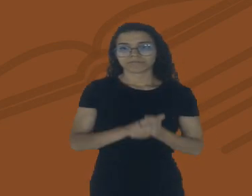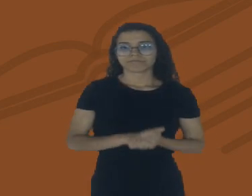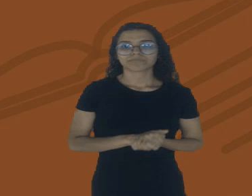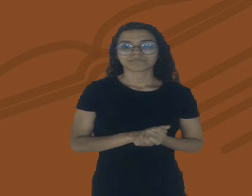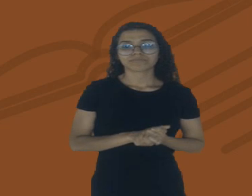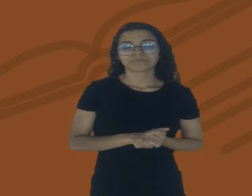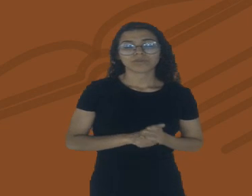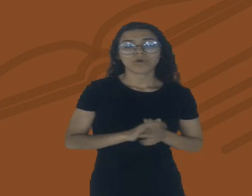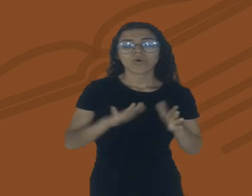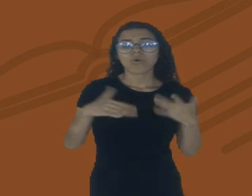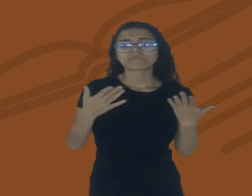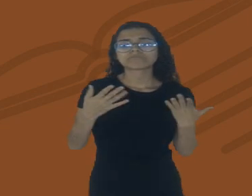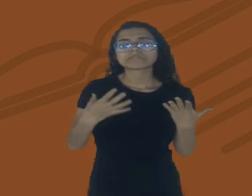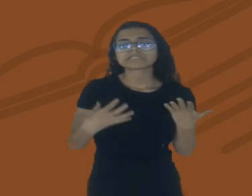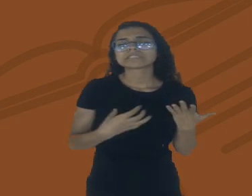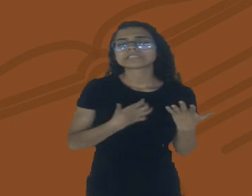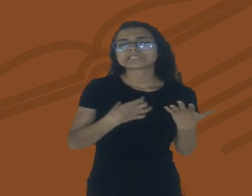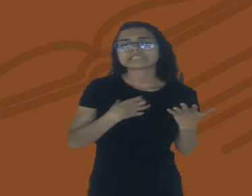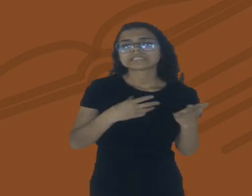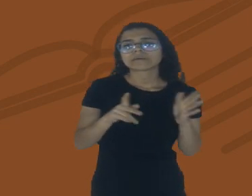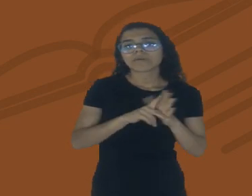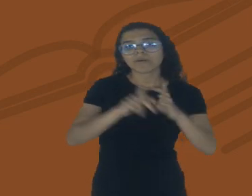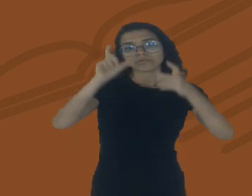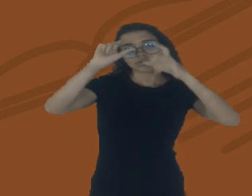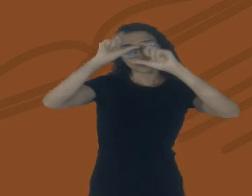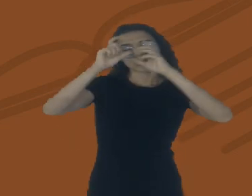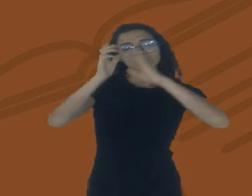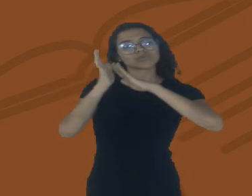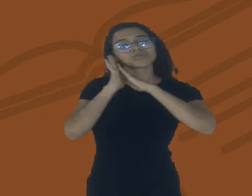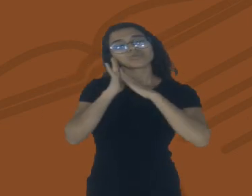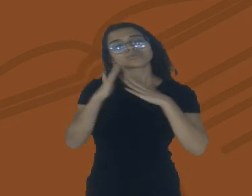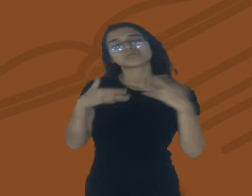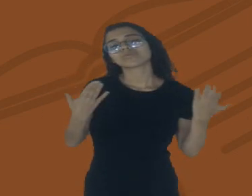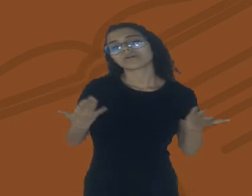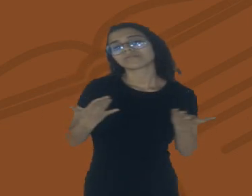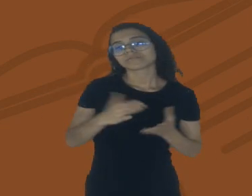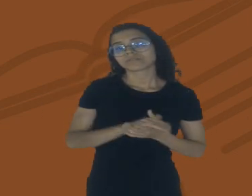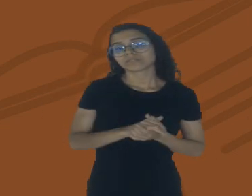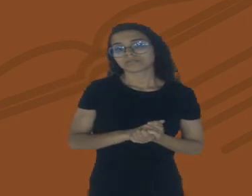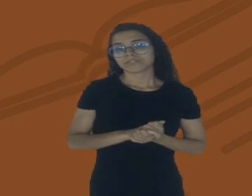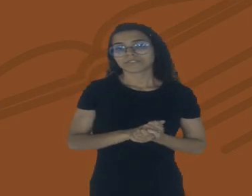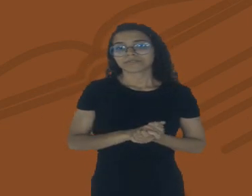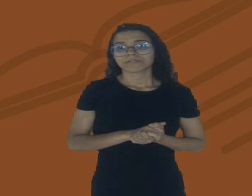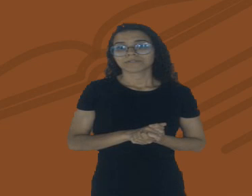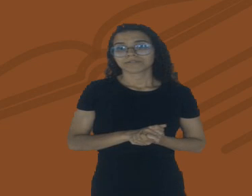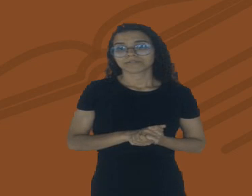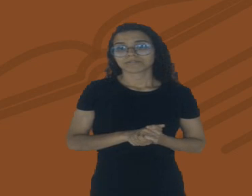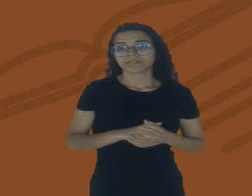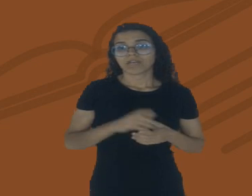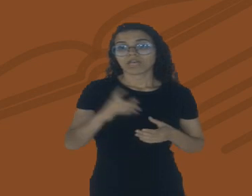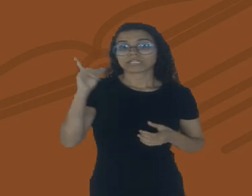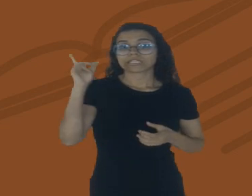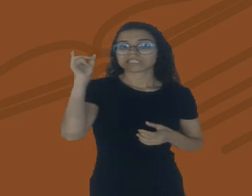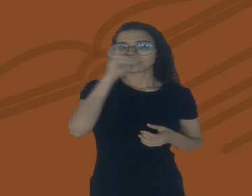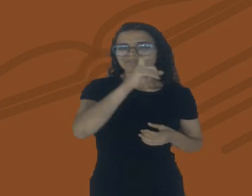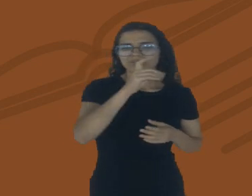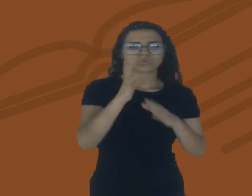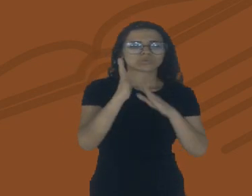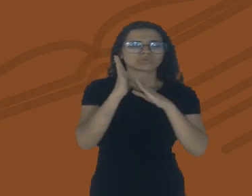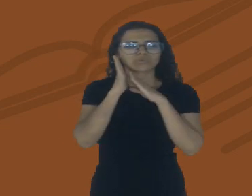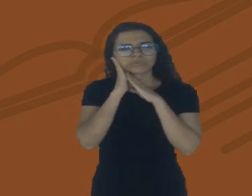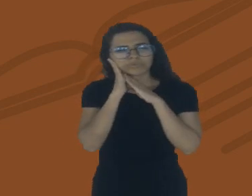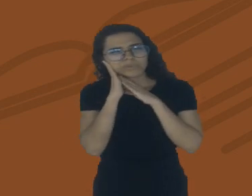E quais os sintomas dos distúrbios do sono? Então, alguns sintomas, né? A dificuldade de pegar no sono à